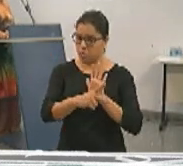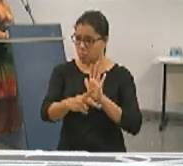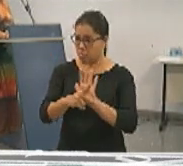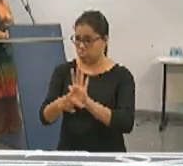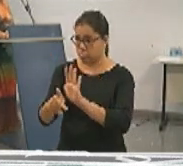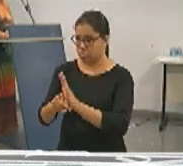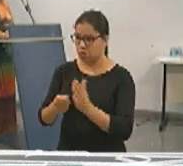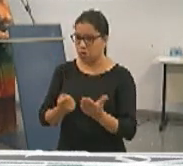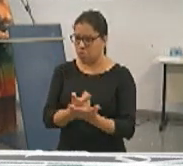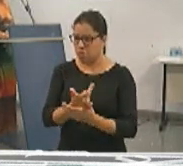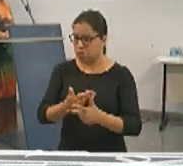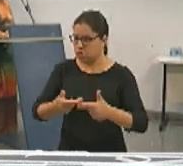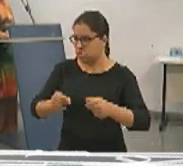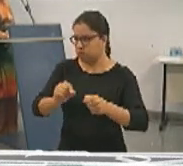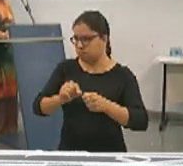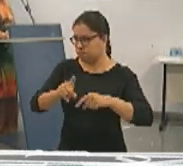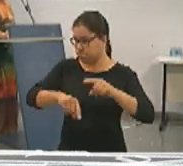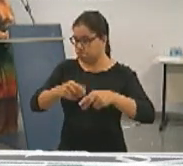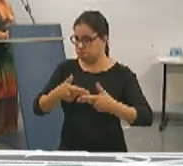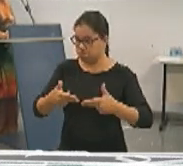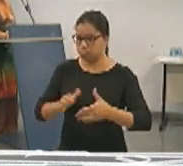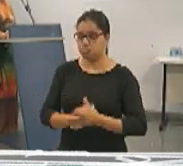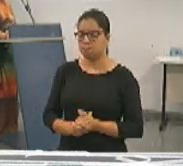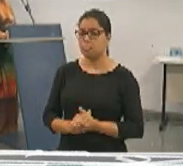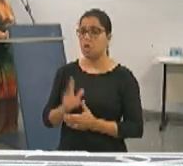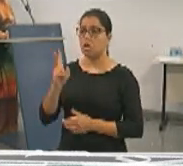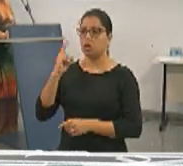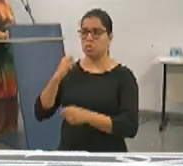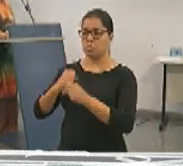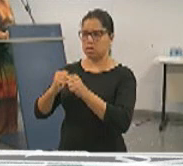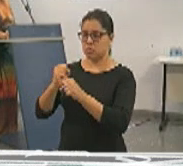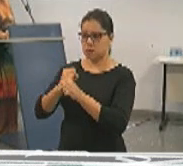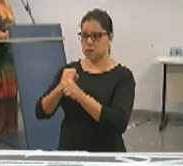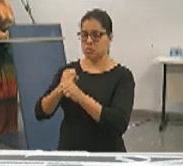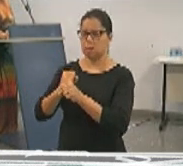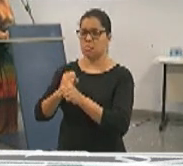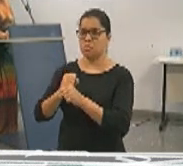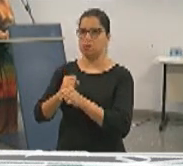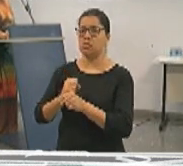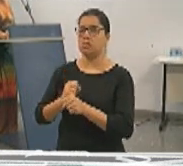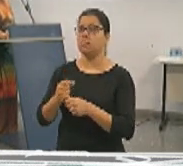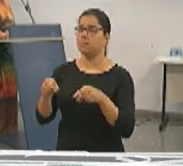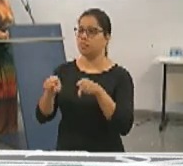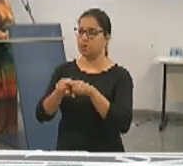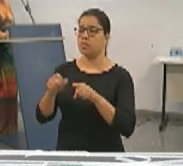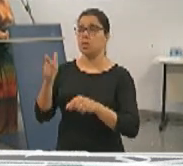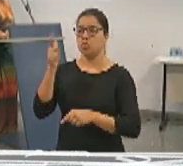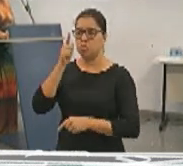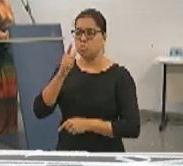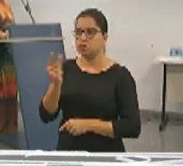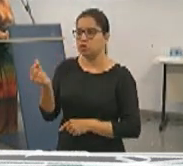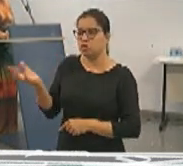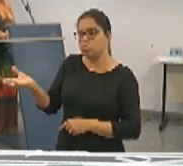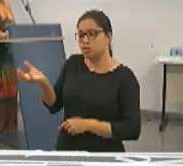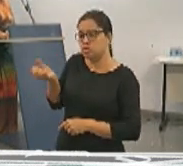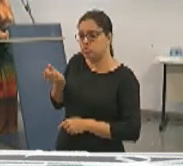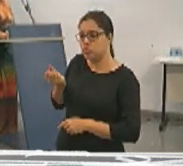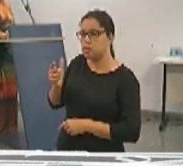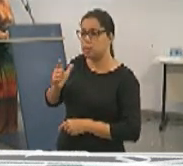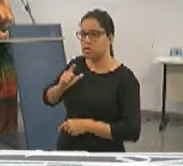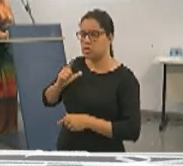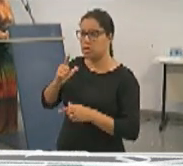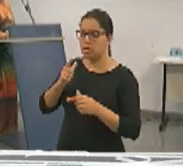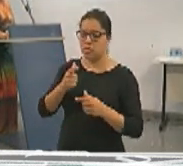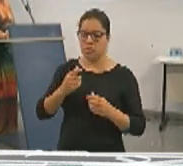Então, e nesses 2 últimos anos, a gente distribuiu também o valor de investimento para as